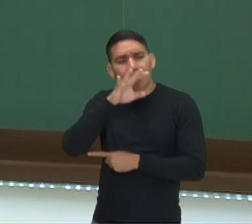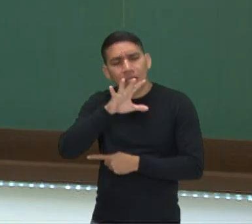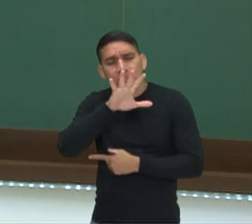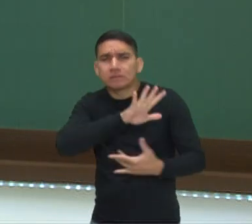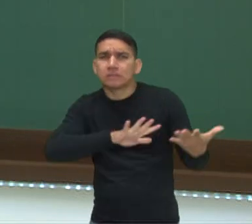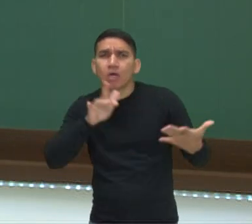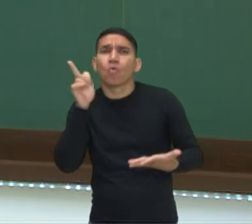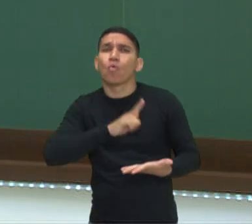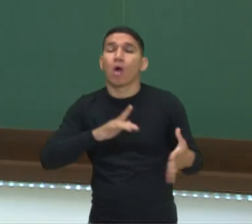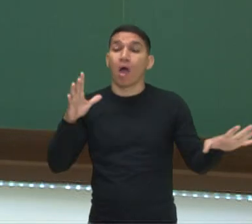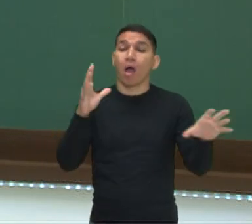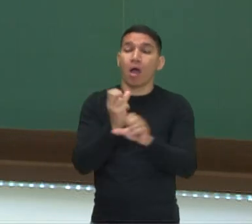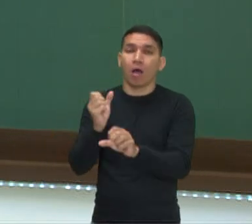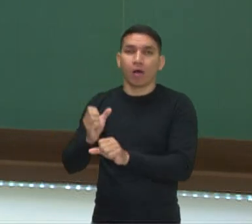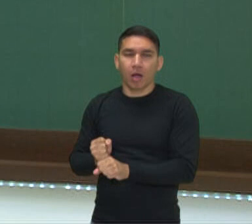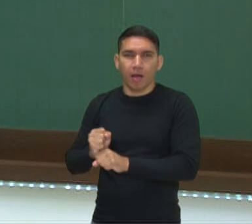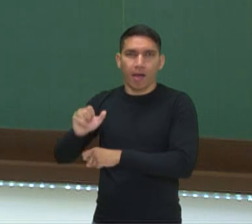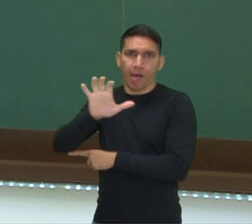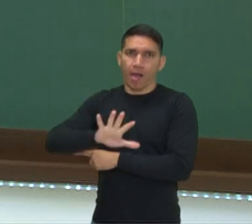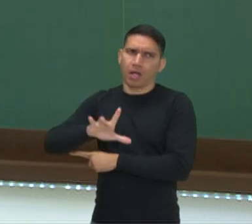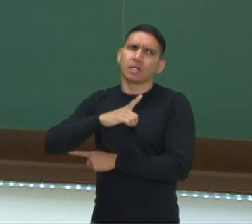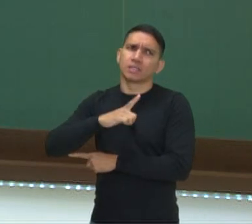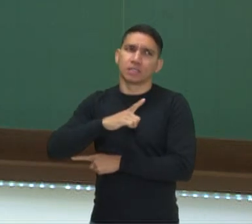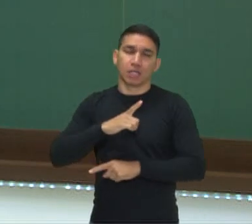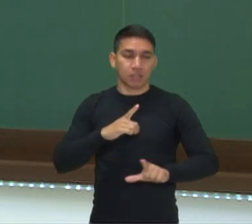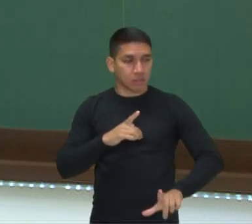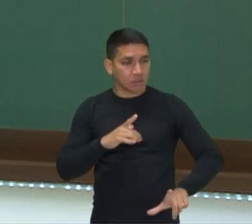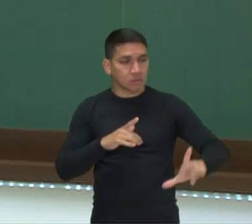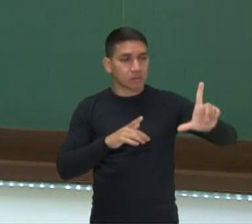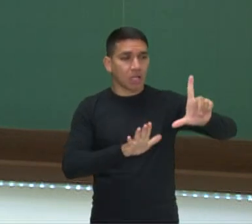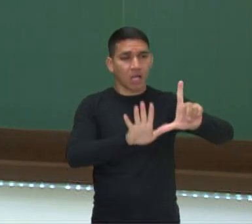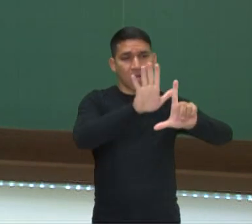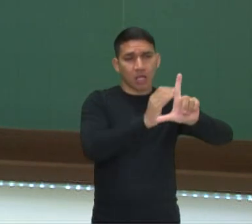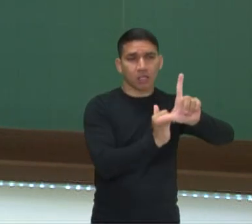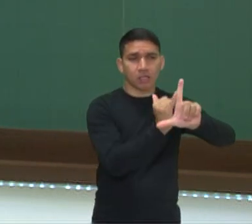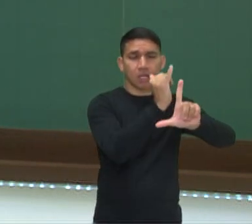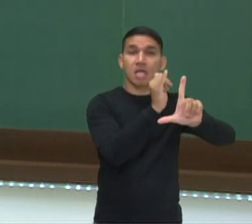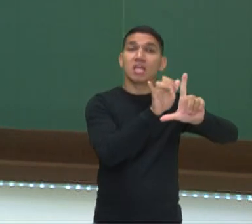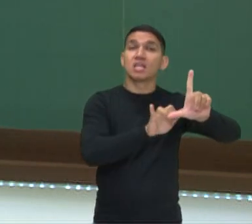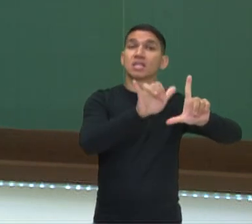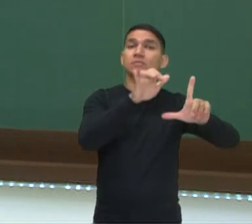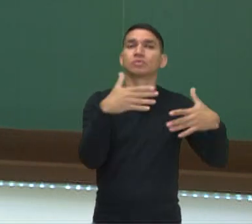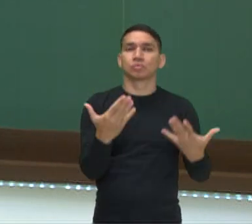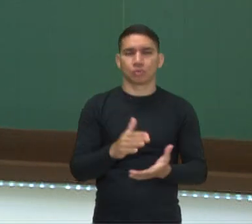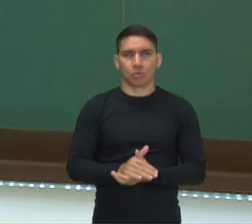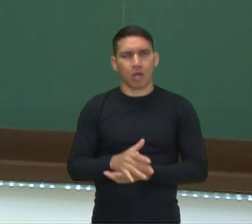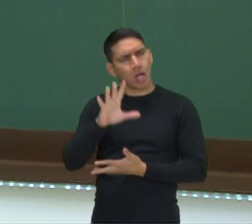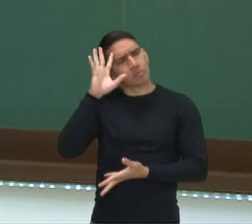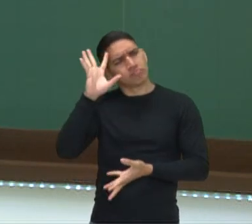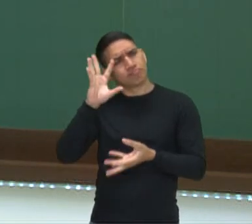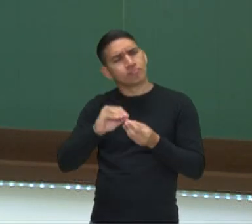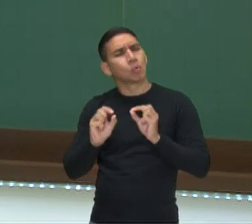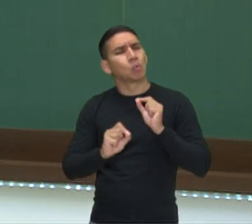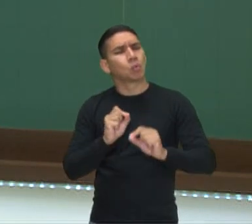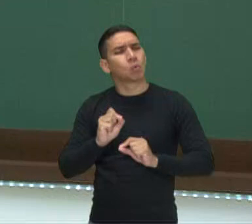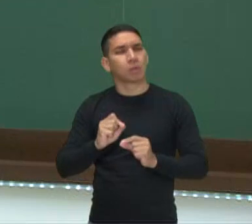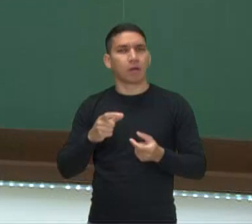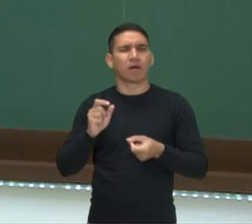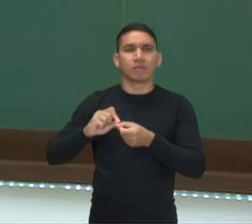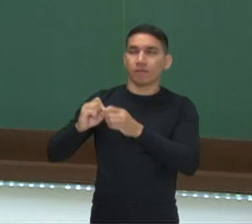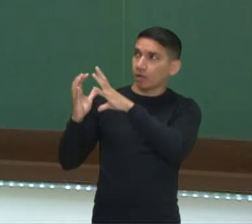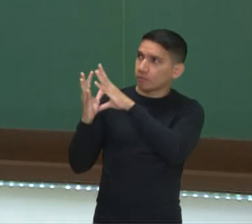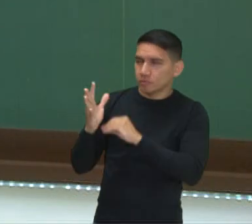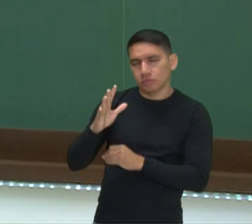poder calcular as áreas? Aqui tem o y. E aqui? Pensa um pouquinho, copia com capricho essa figura que